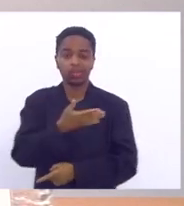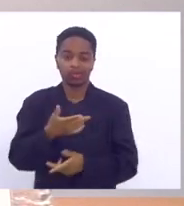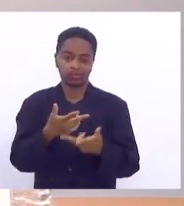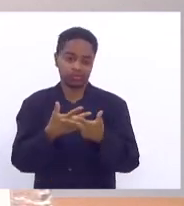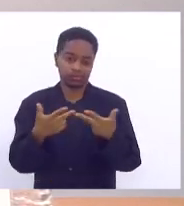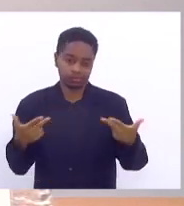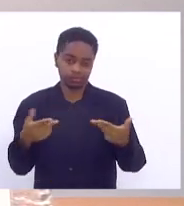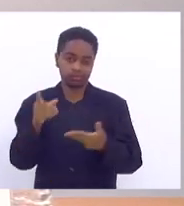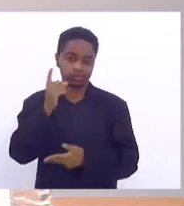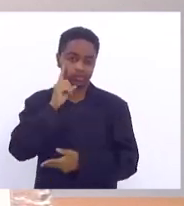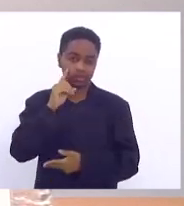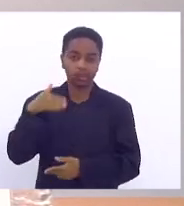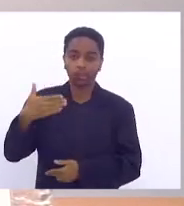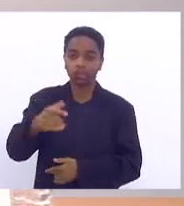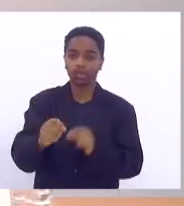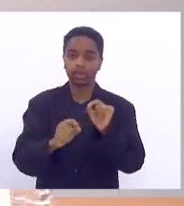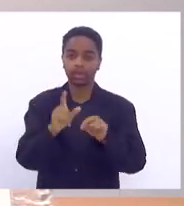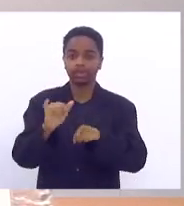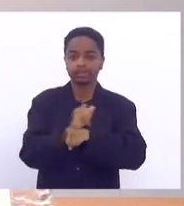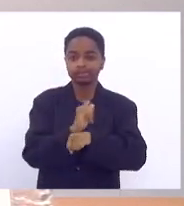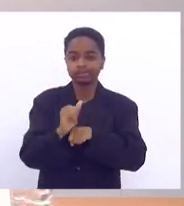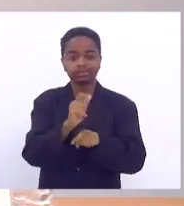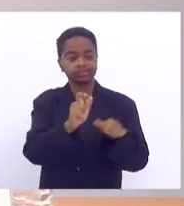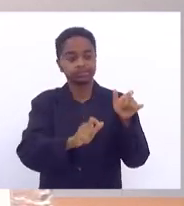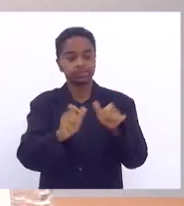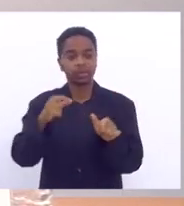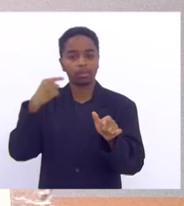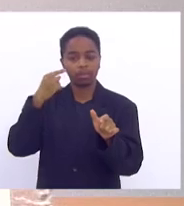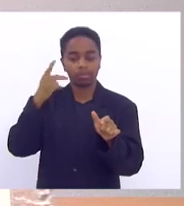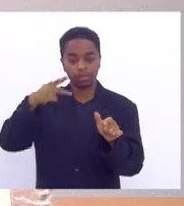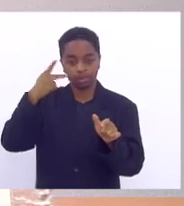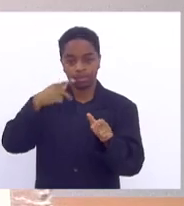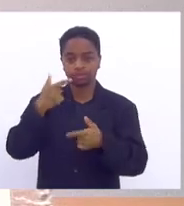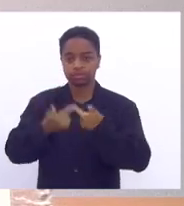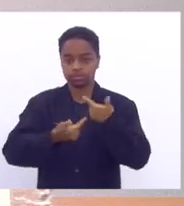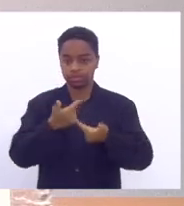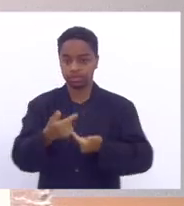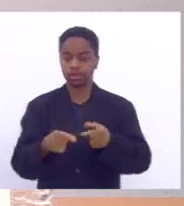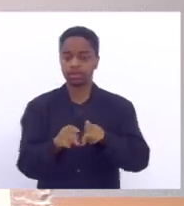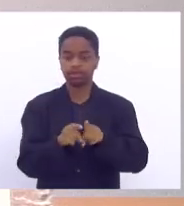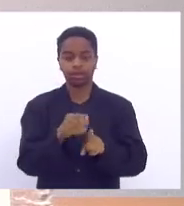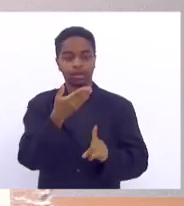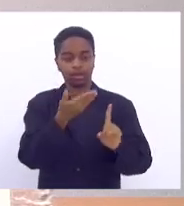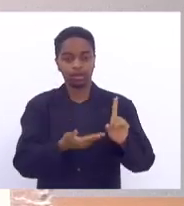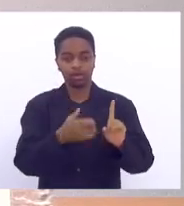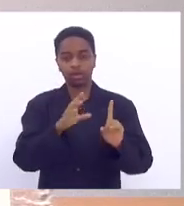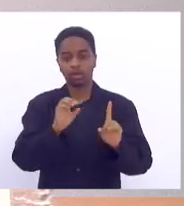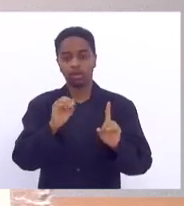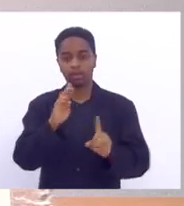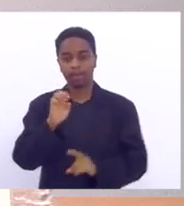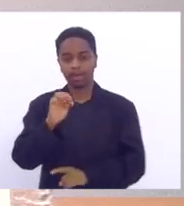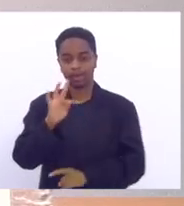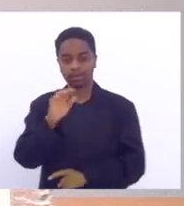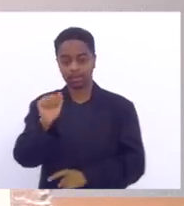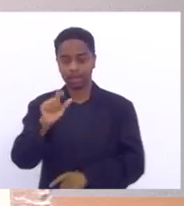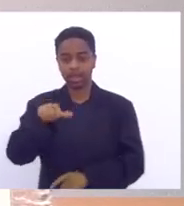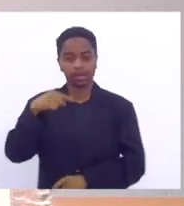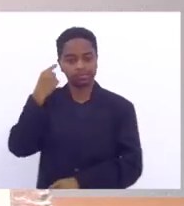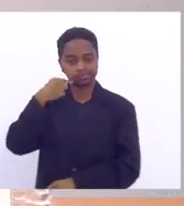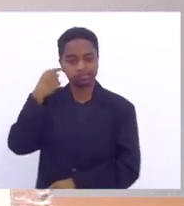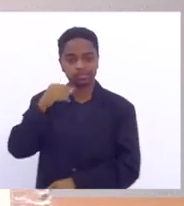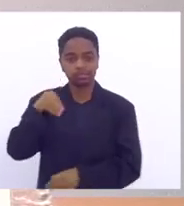nosso dia a dia é a grande ferramenta de todo político e a Dra Roberta como advogada do Senado tem a